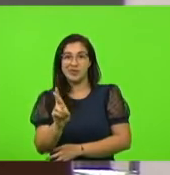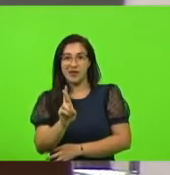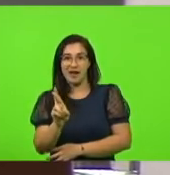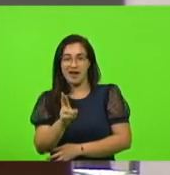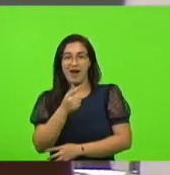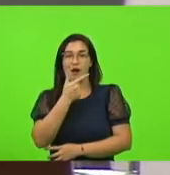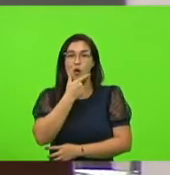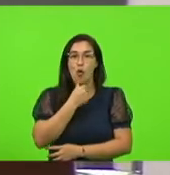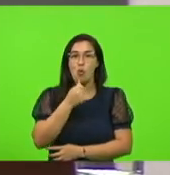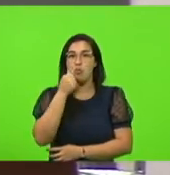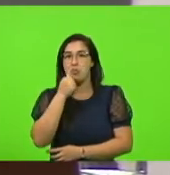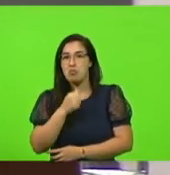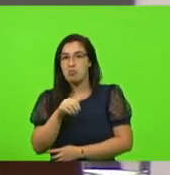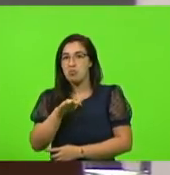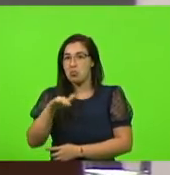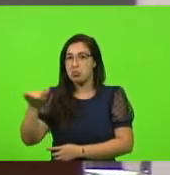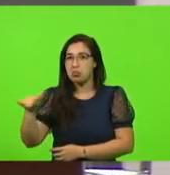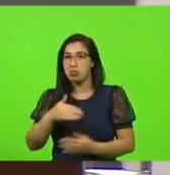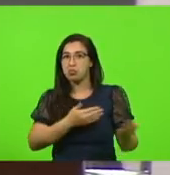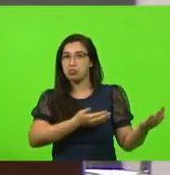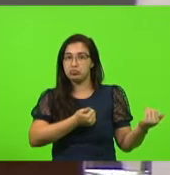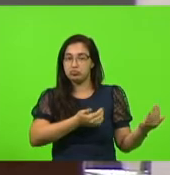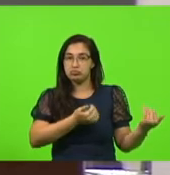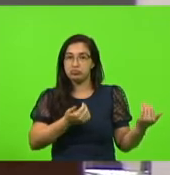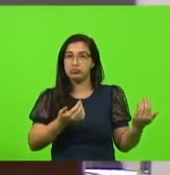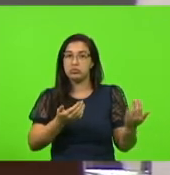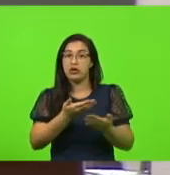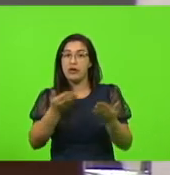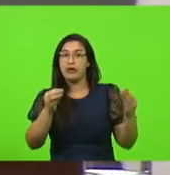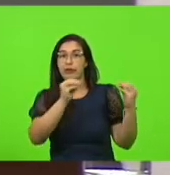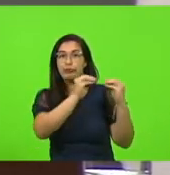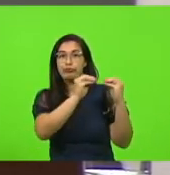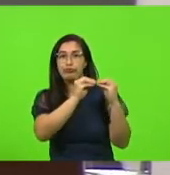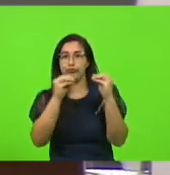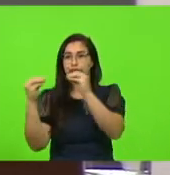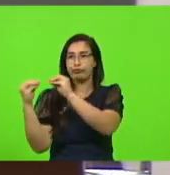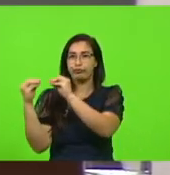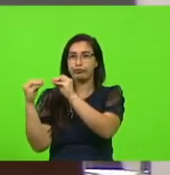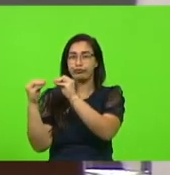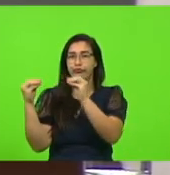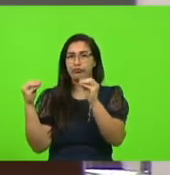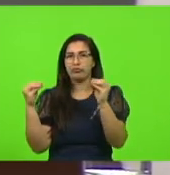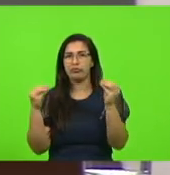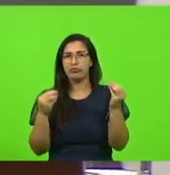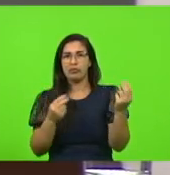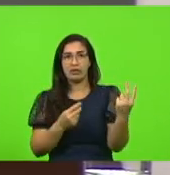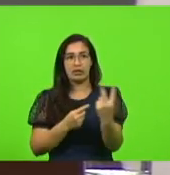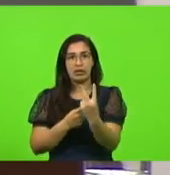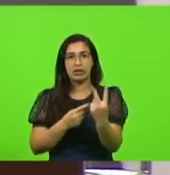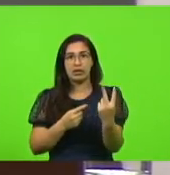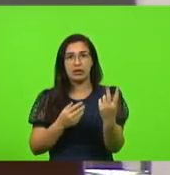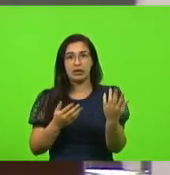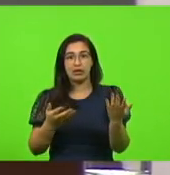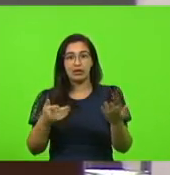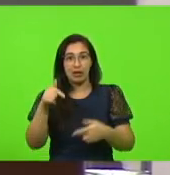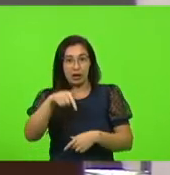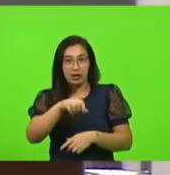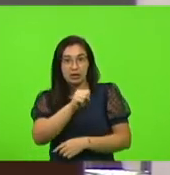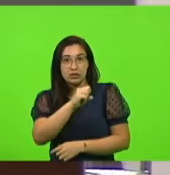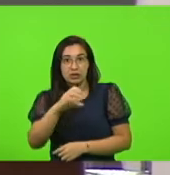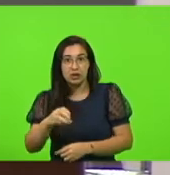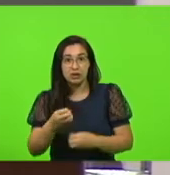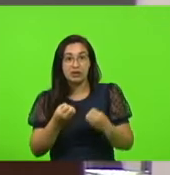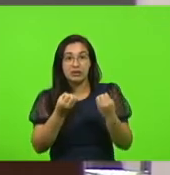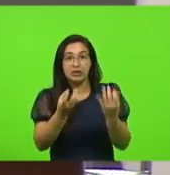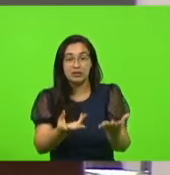meninas, aliás, meninos e meninas beijem meninas. E aqui, dando ponto para essa questão